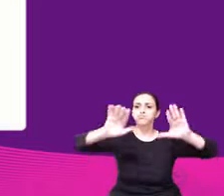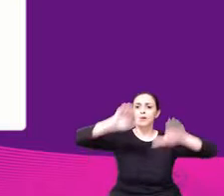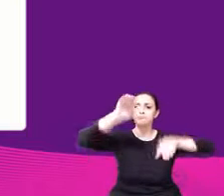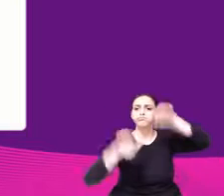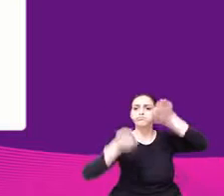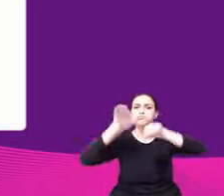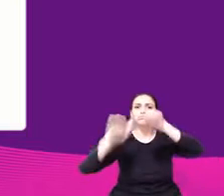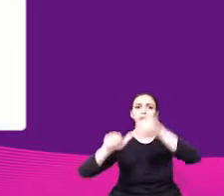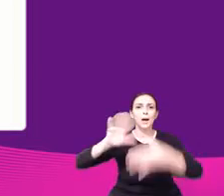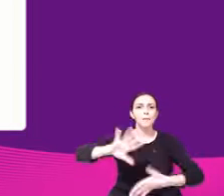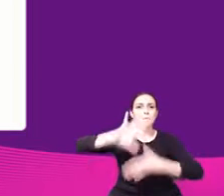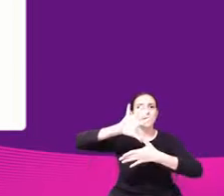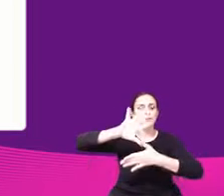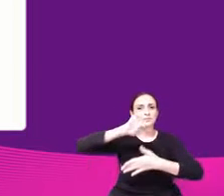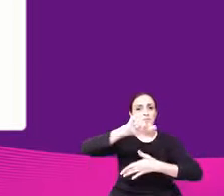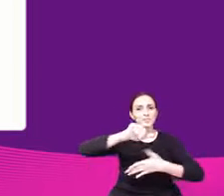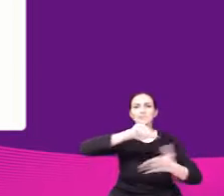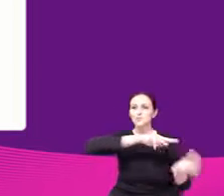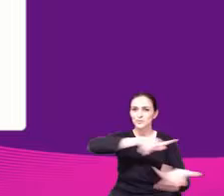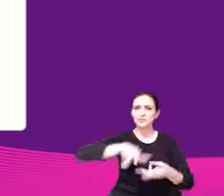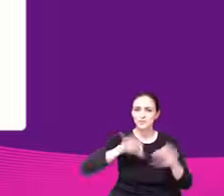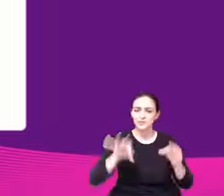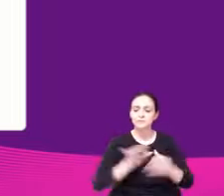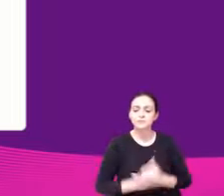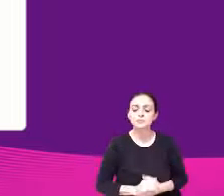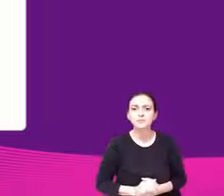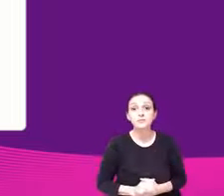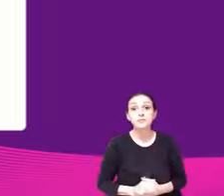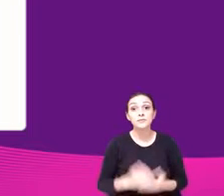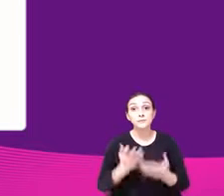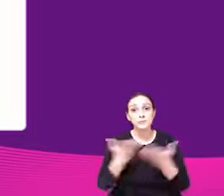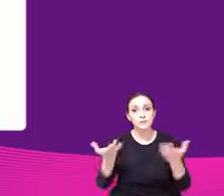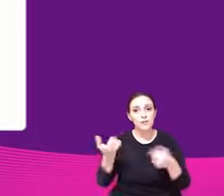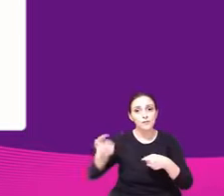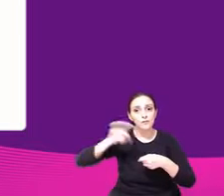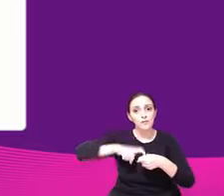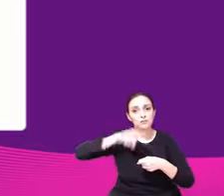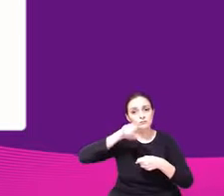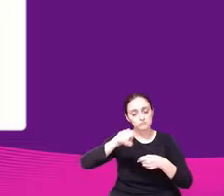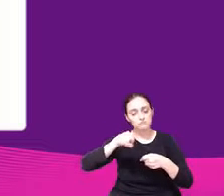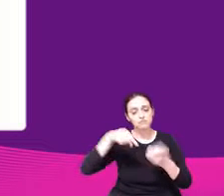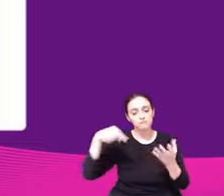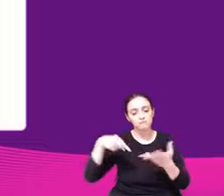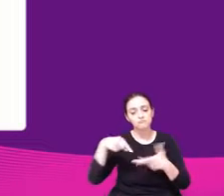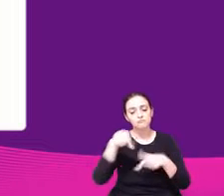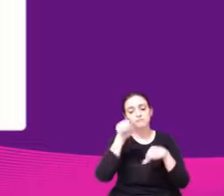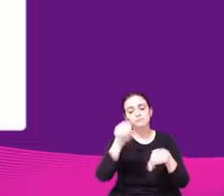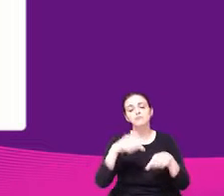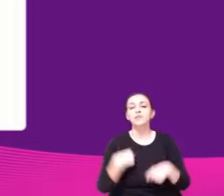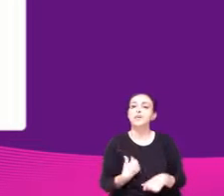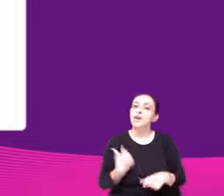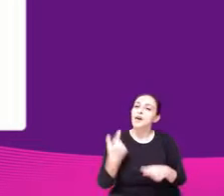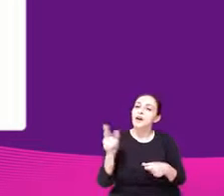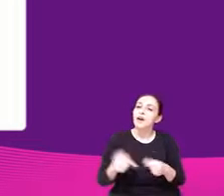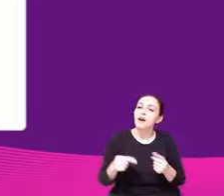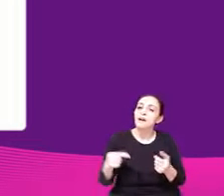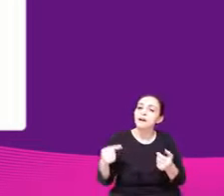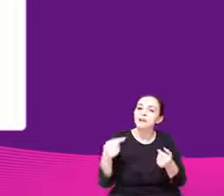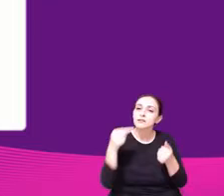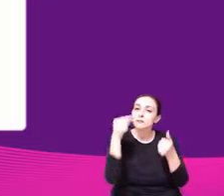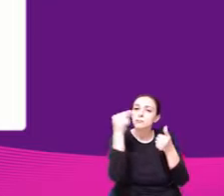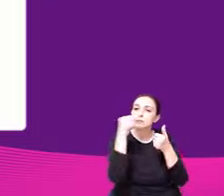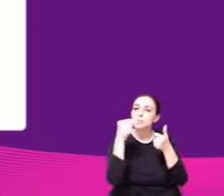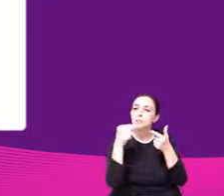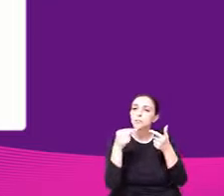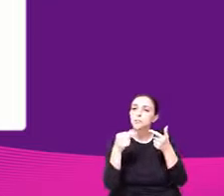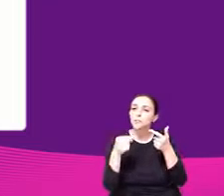mapa do mundo, né? Mas voltando aqui para essa questão, né, eu acho que esses são os pontos onde você,